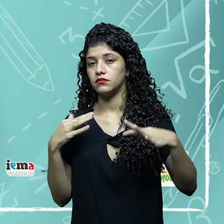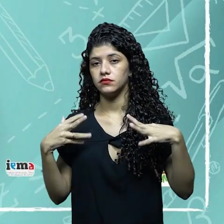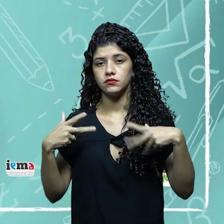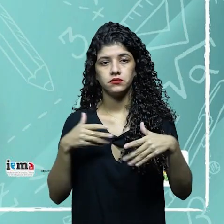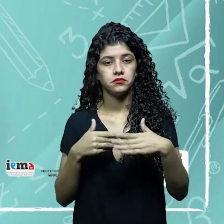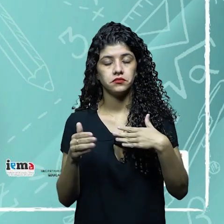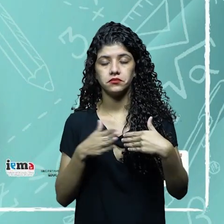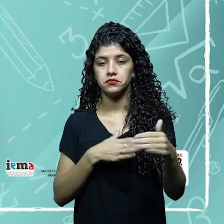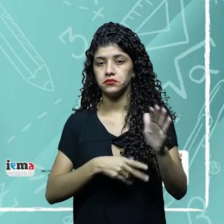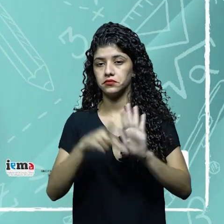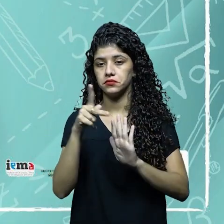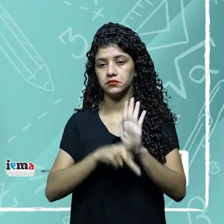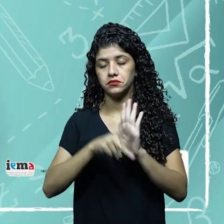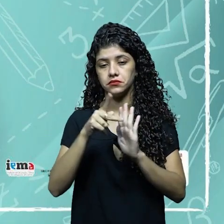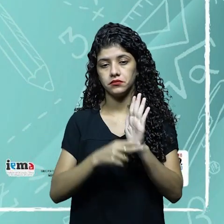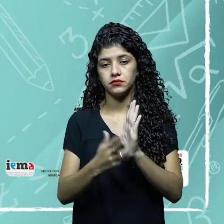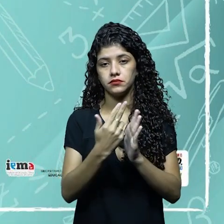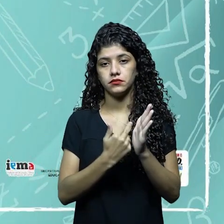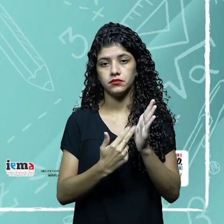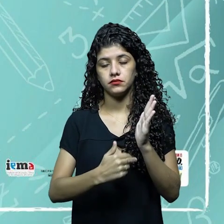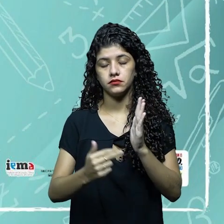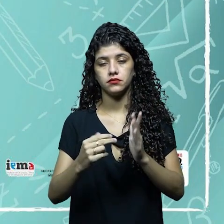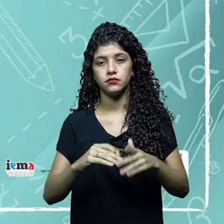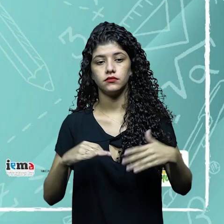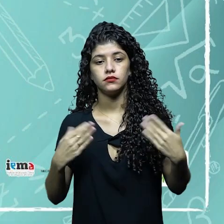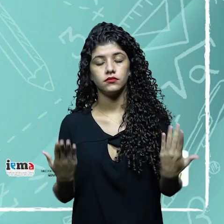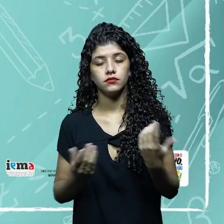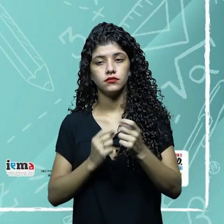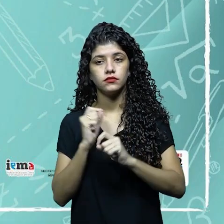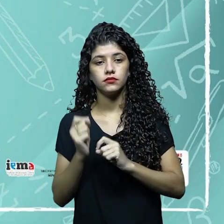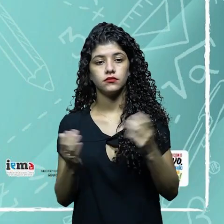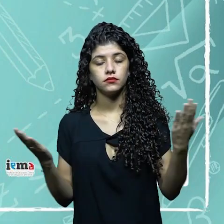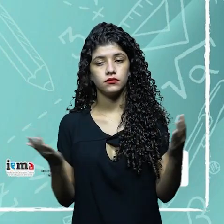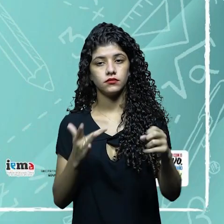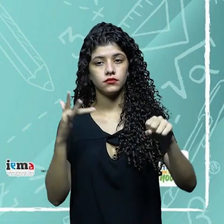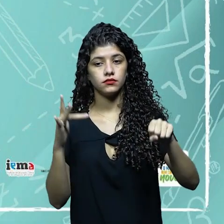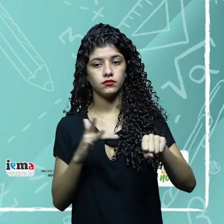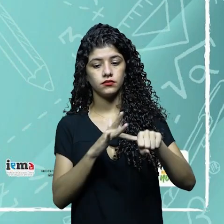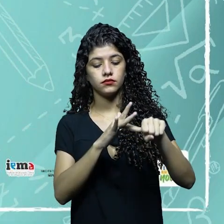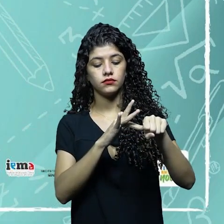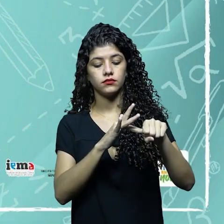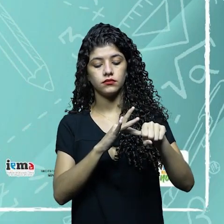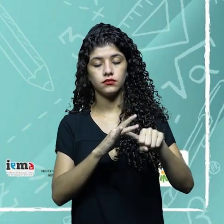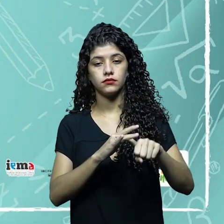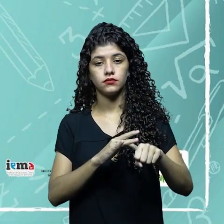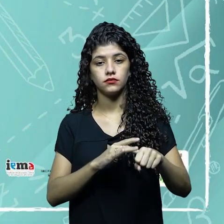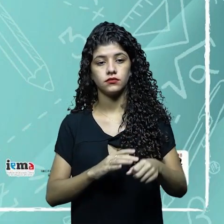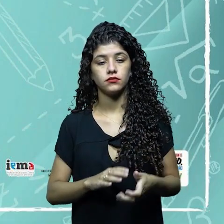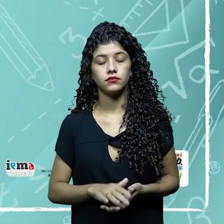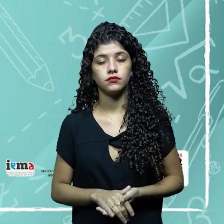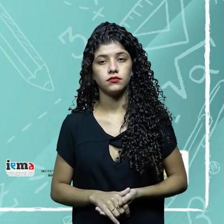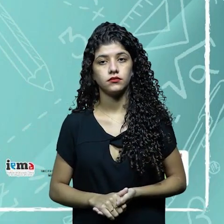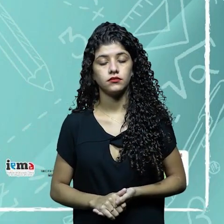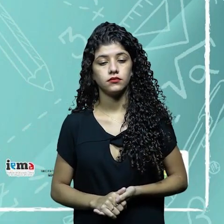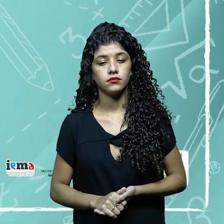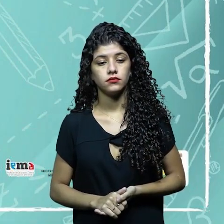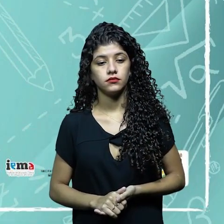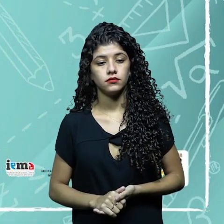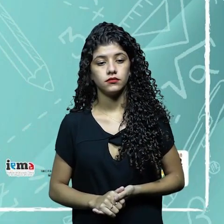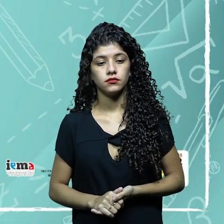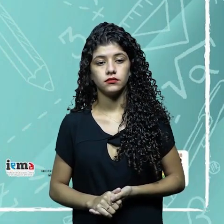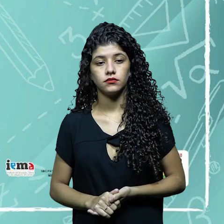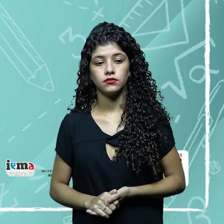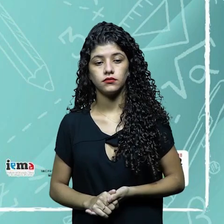qualquer projeto ou desenho, tá? Então, vou clicar nela, acionar o comando lá